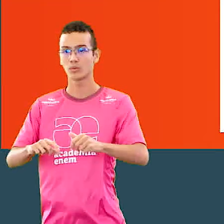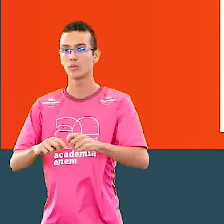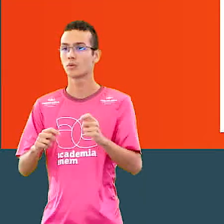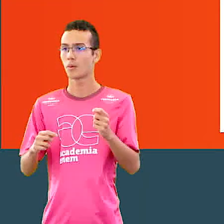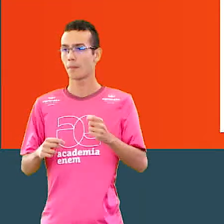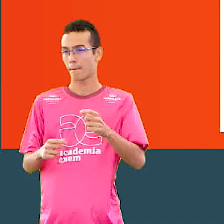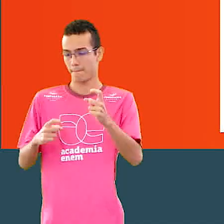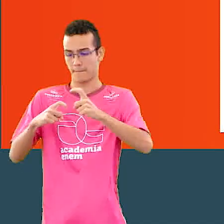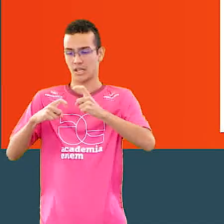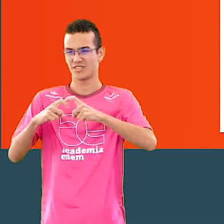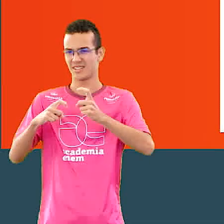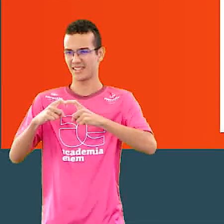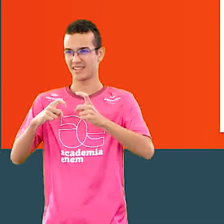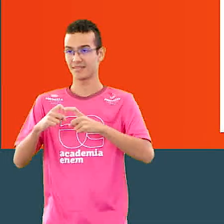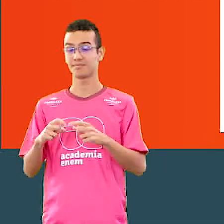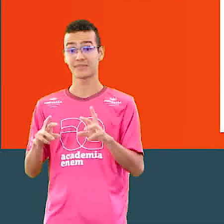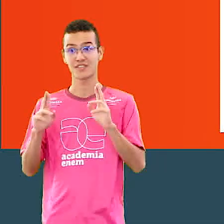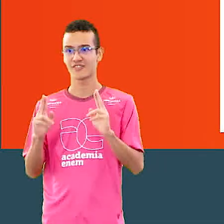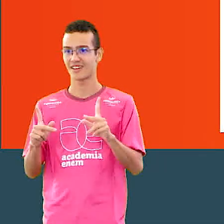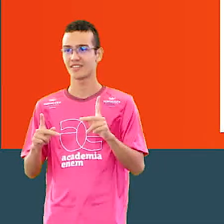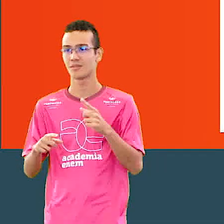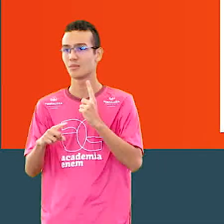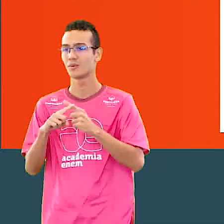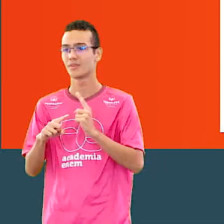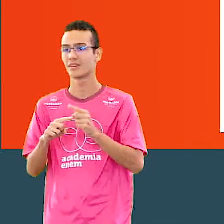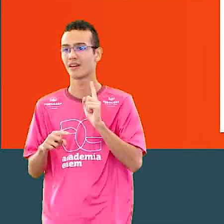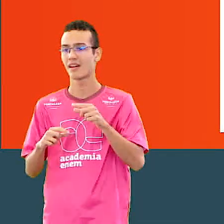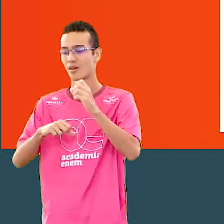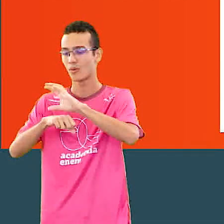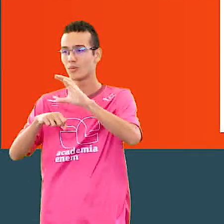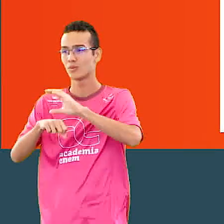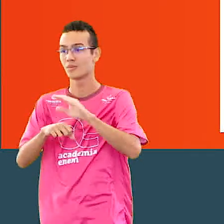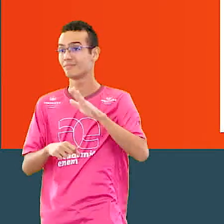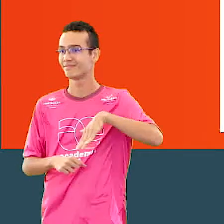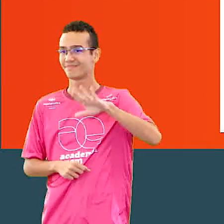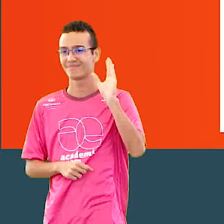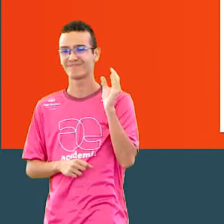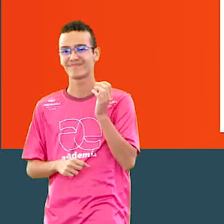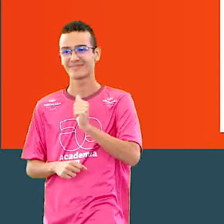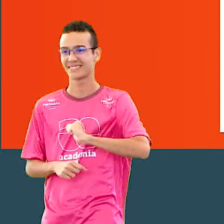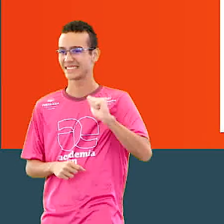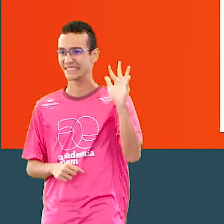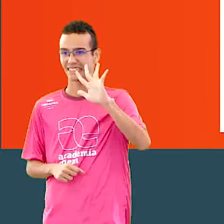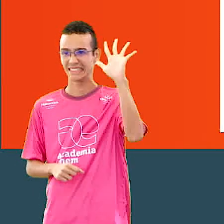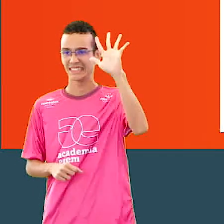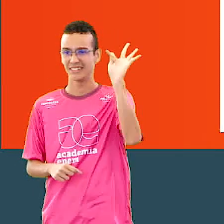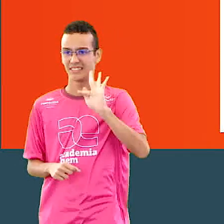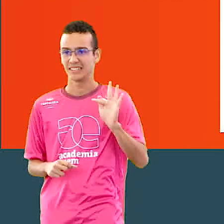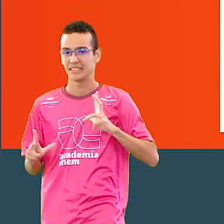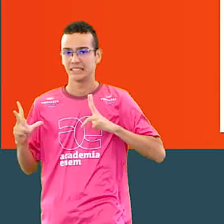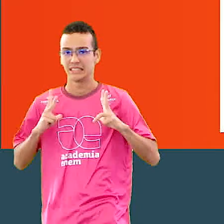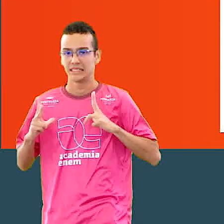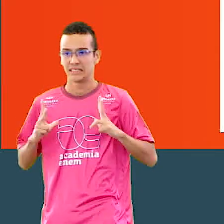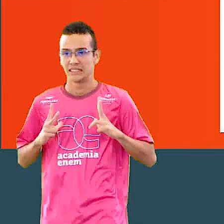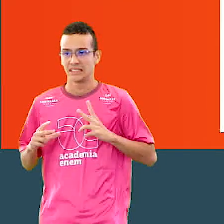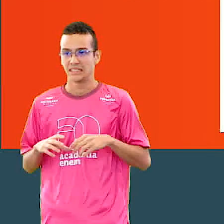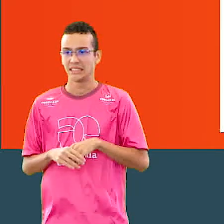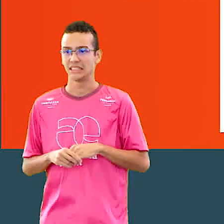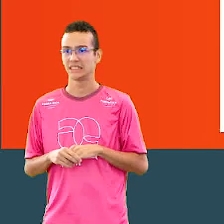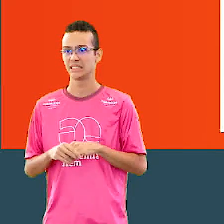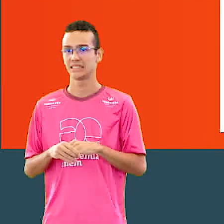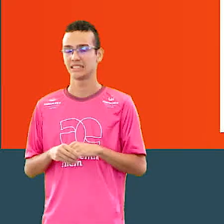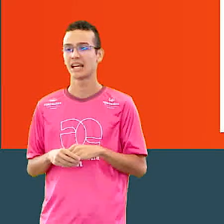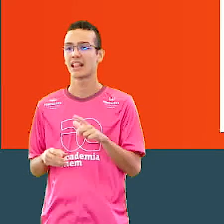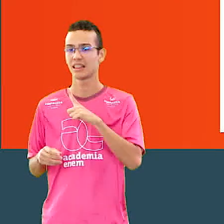O curso de medicina, gente, é o mais caro nas faculdades particulares, vocês sabem disso. Chega a ser de 10